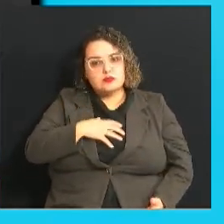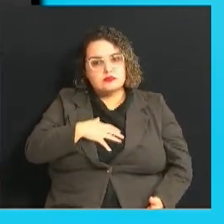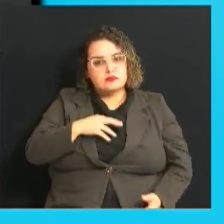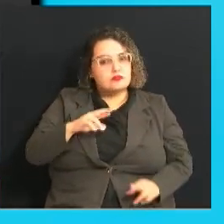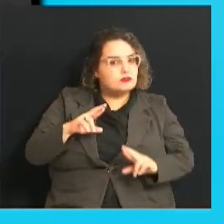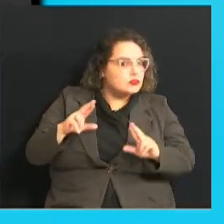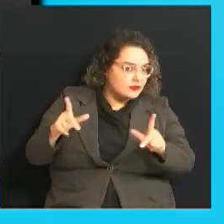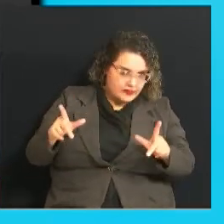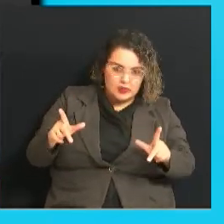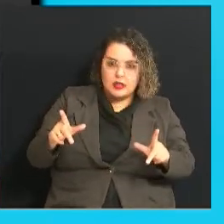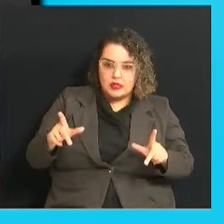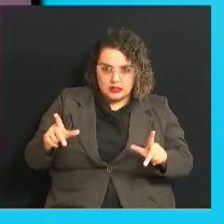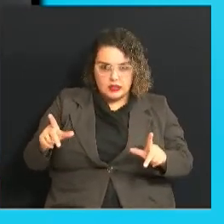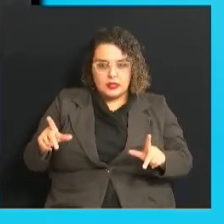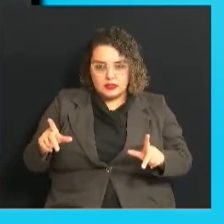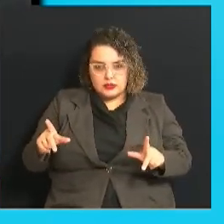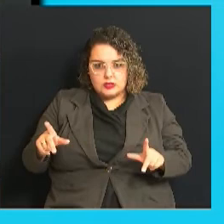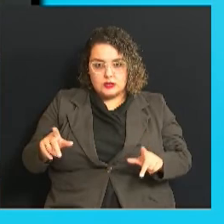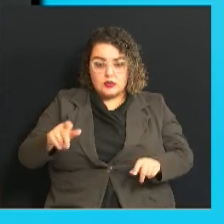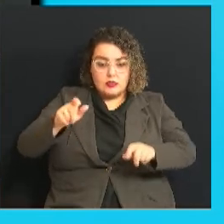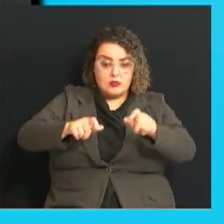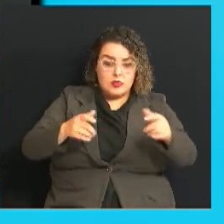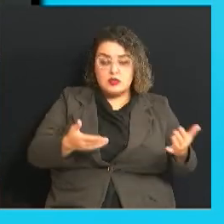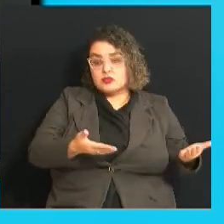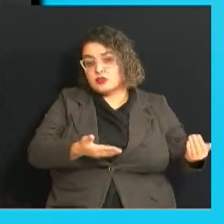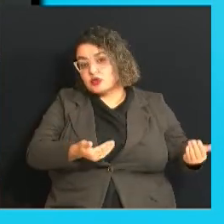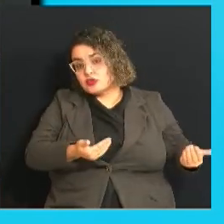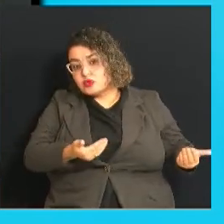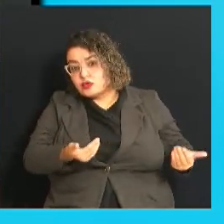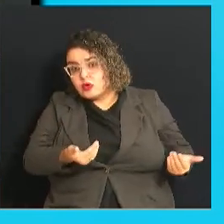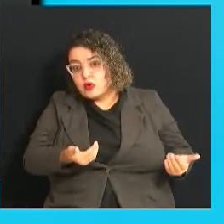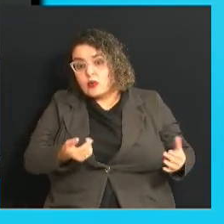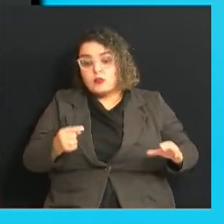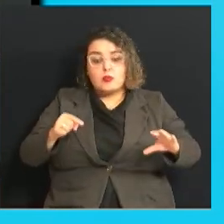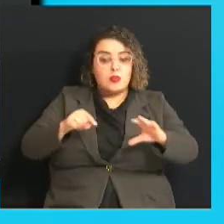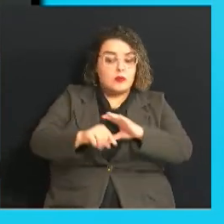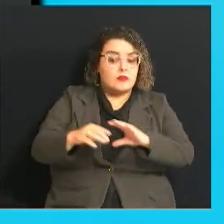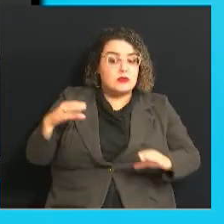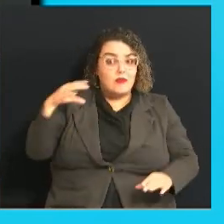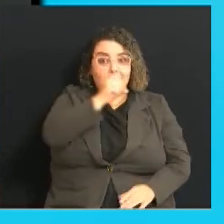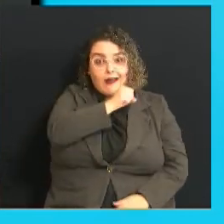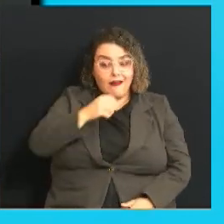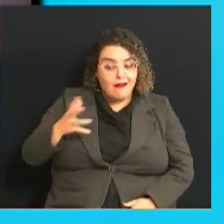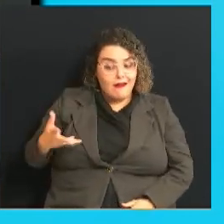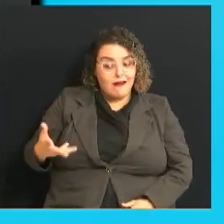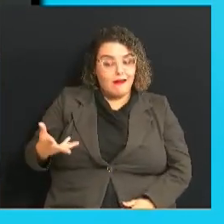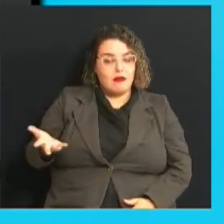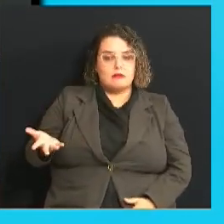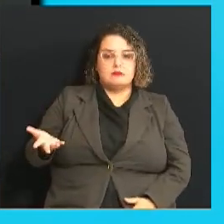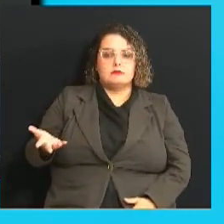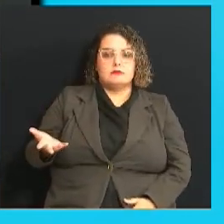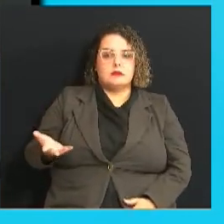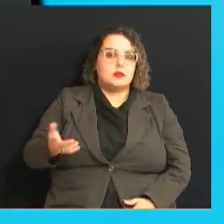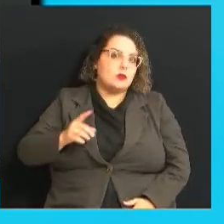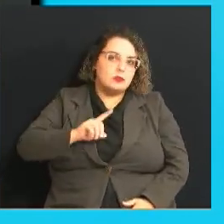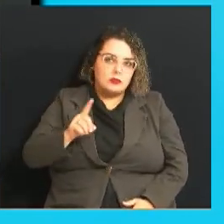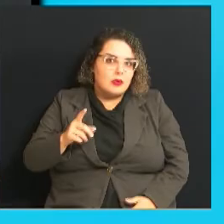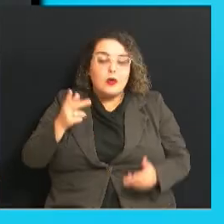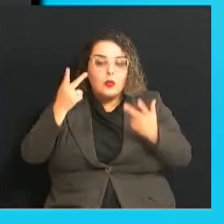pouco diferente. Pessoas muito jovens, com uma evolução mais rápida. Então, não é o quadro habitual que a gente costuma